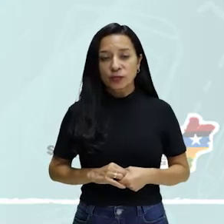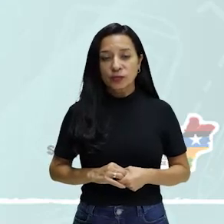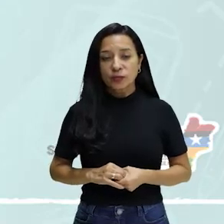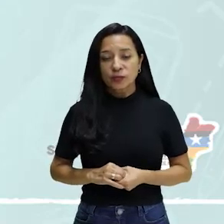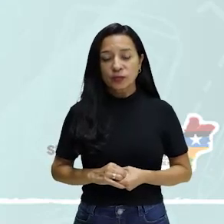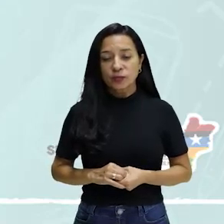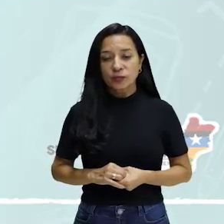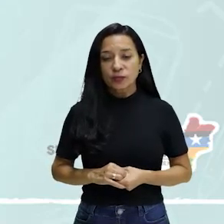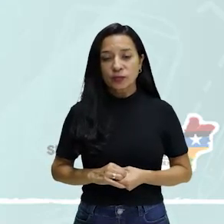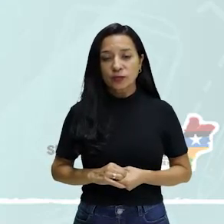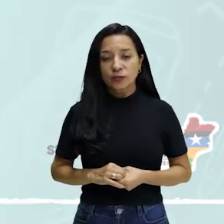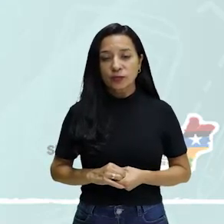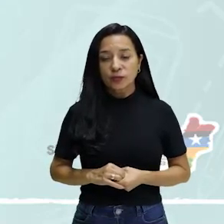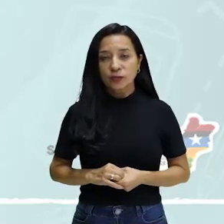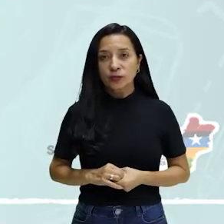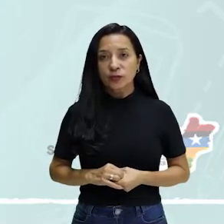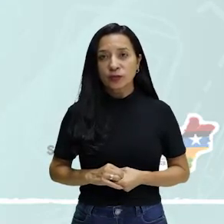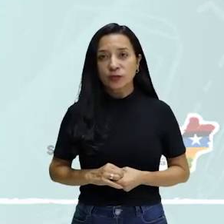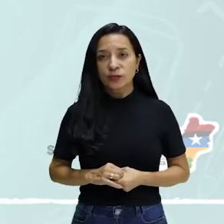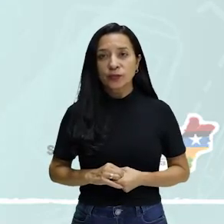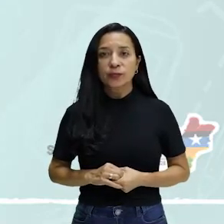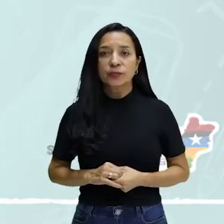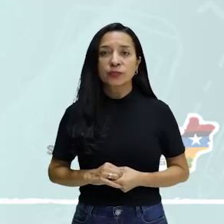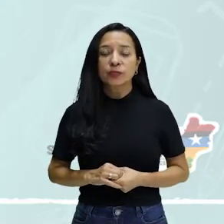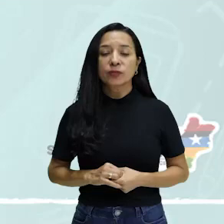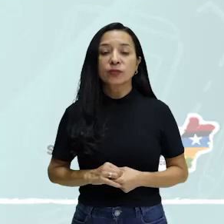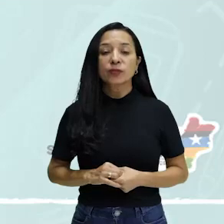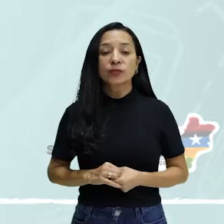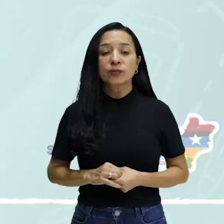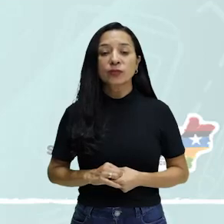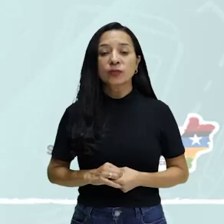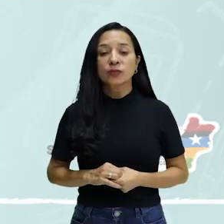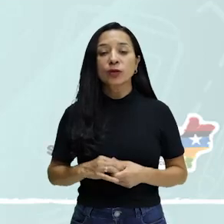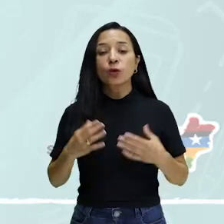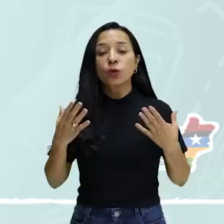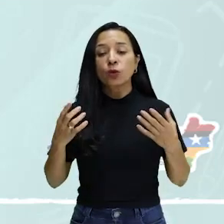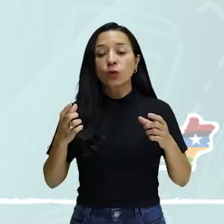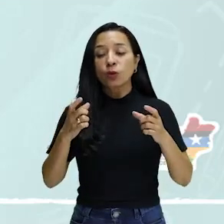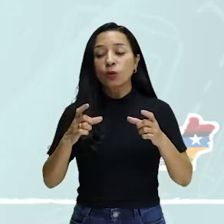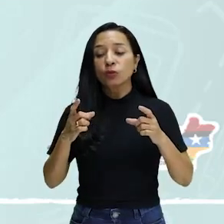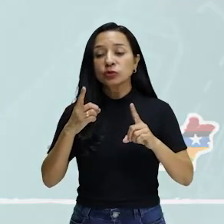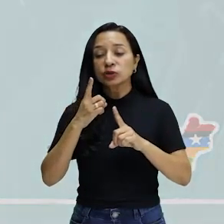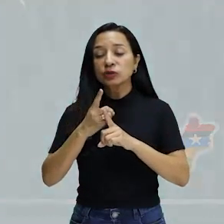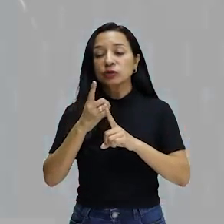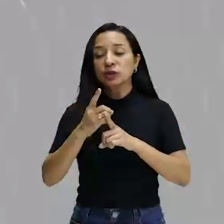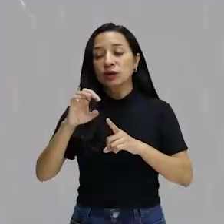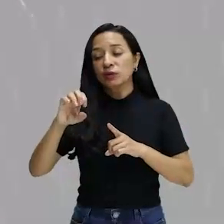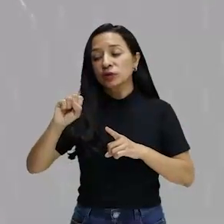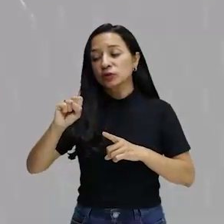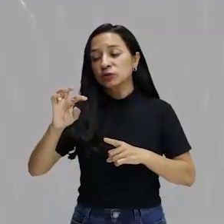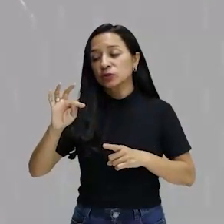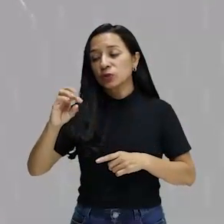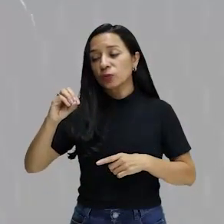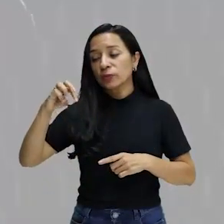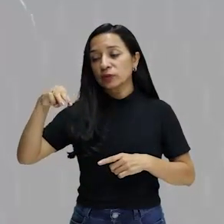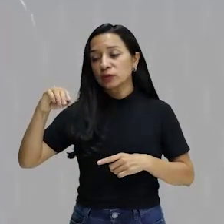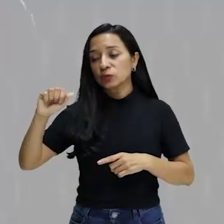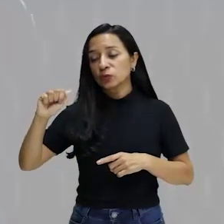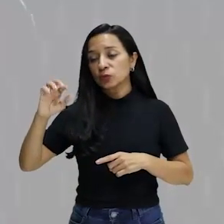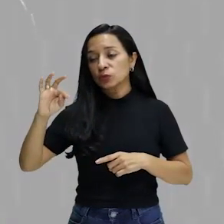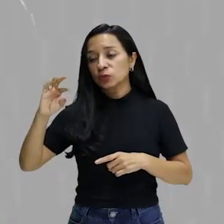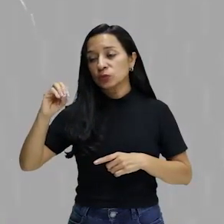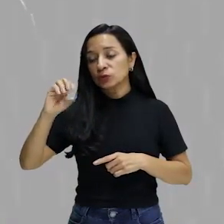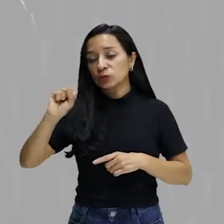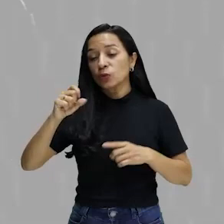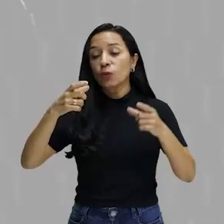árvore adulta, tais estruturas são encontradas. Onde é que nós vamos encontrar os estômatos? Eu já até comentei aqui